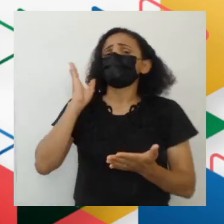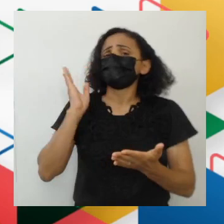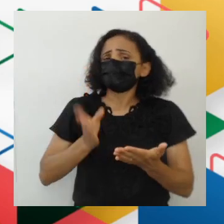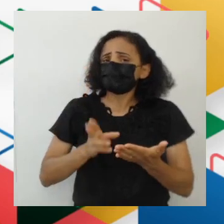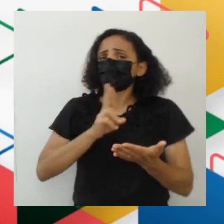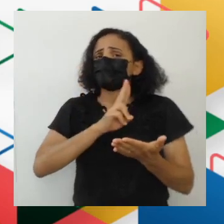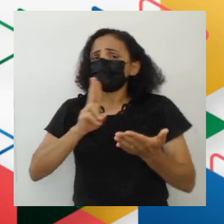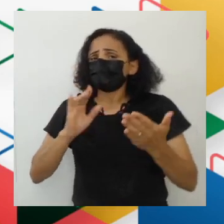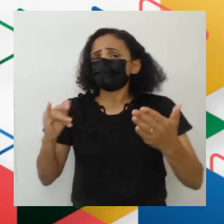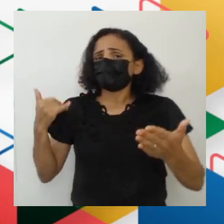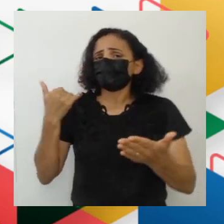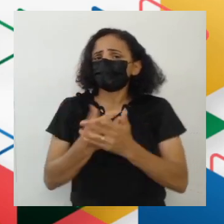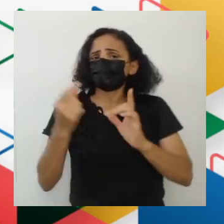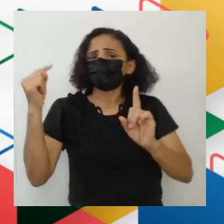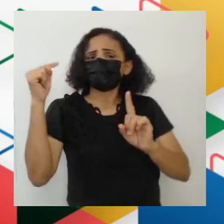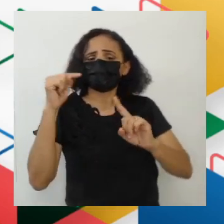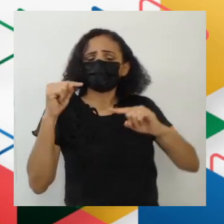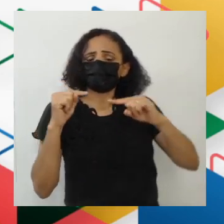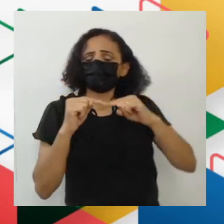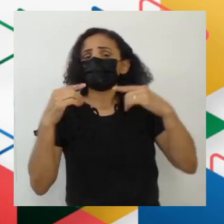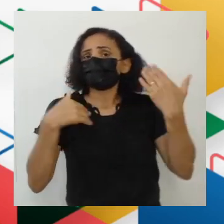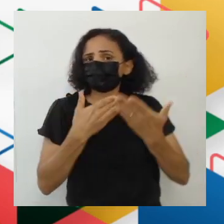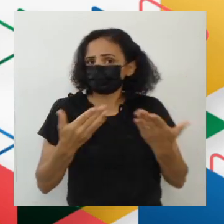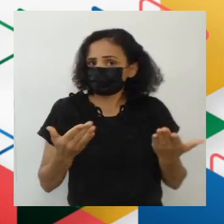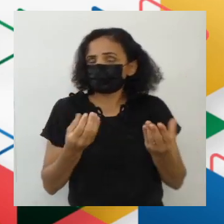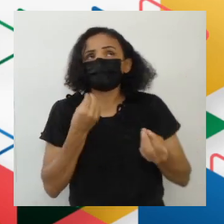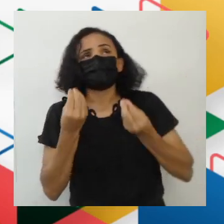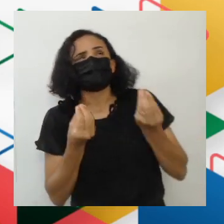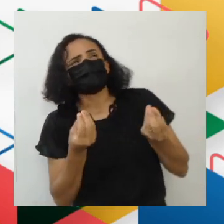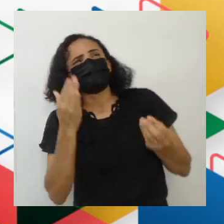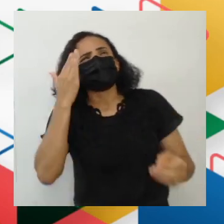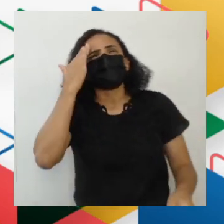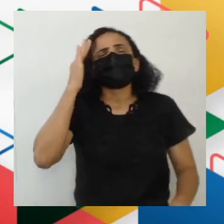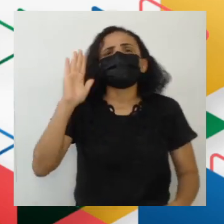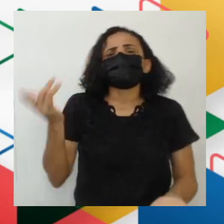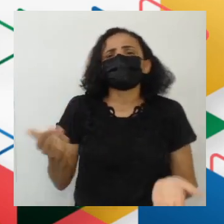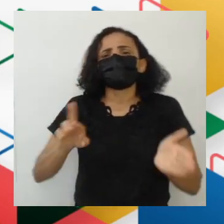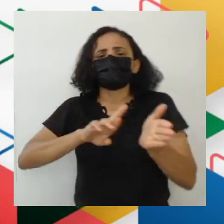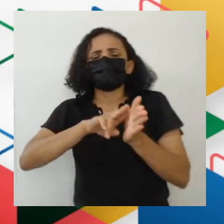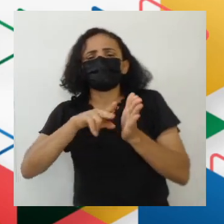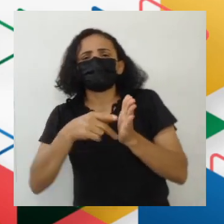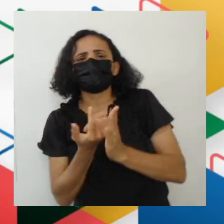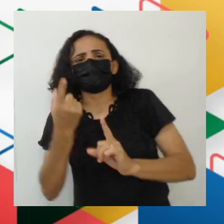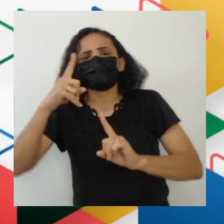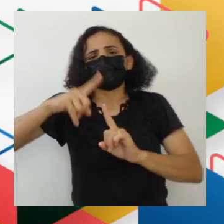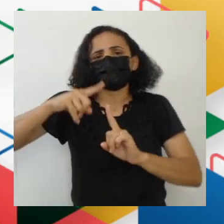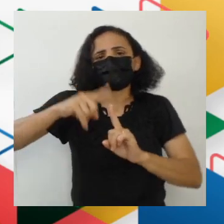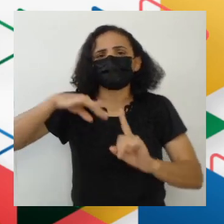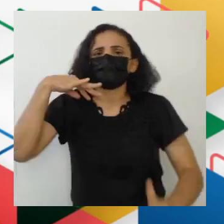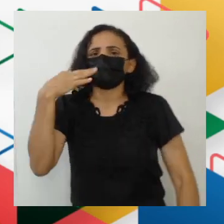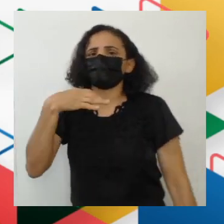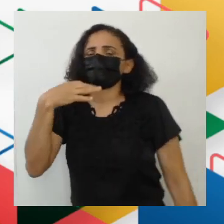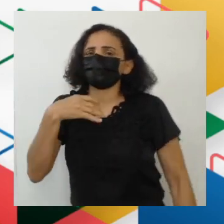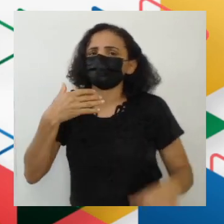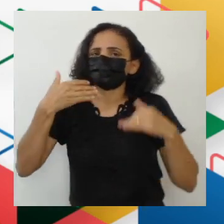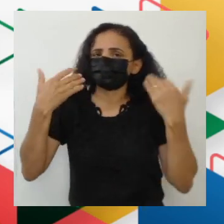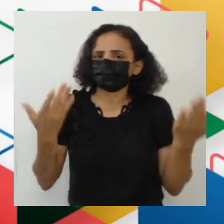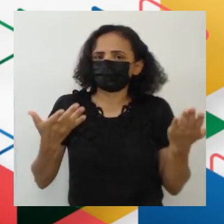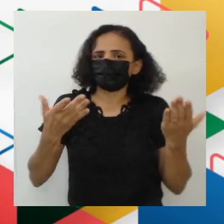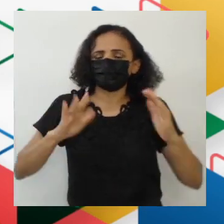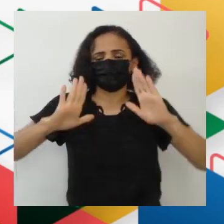inclusive, dado para esse tipo de música, quando não sabia bem ao certo que gênero era aquele que o Gonzagão havia criado, tá? E aí